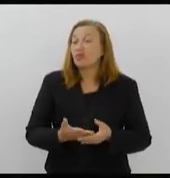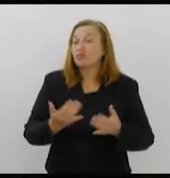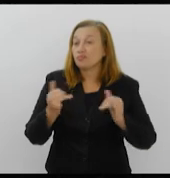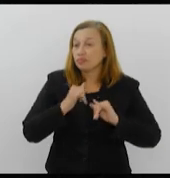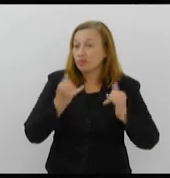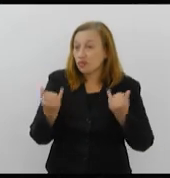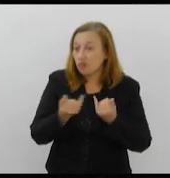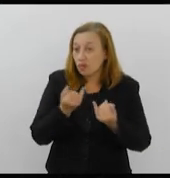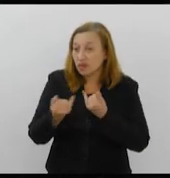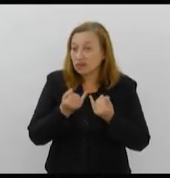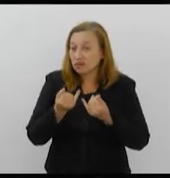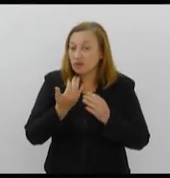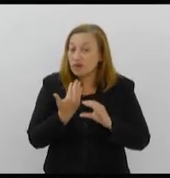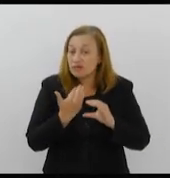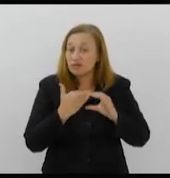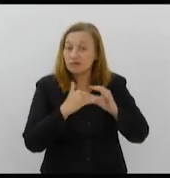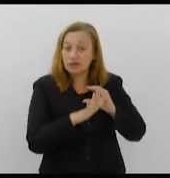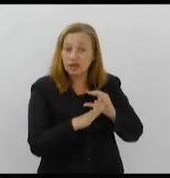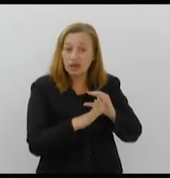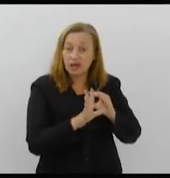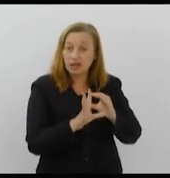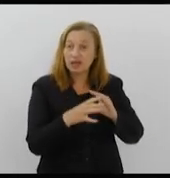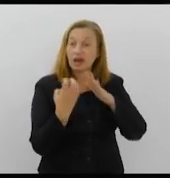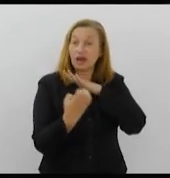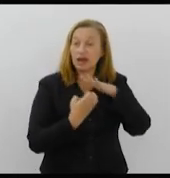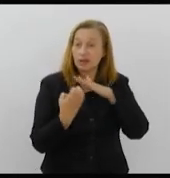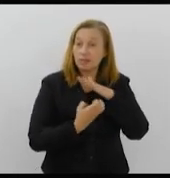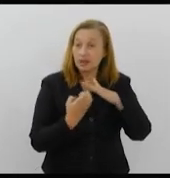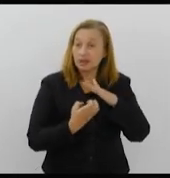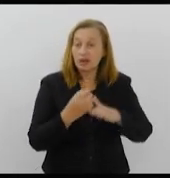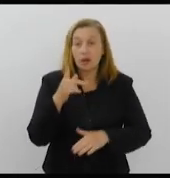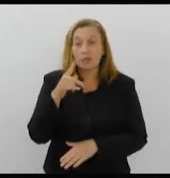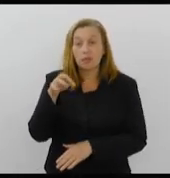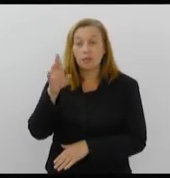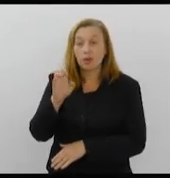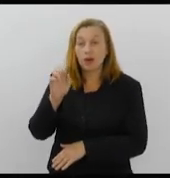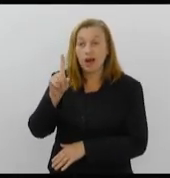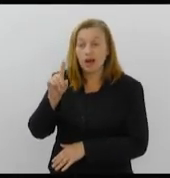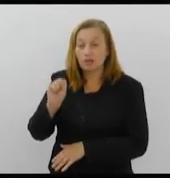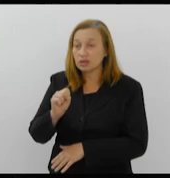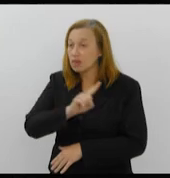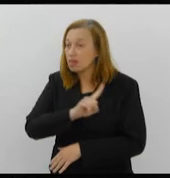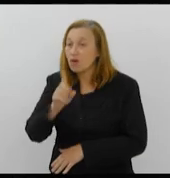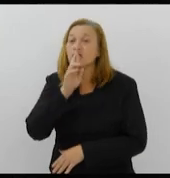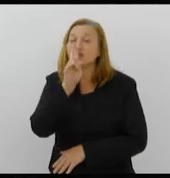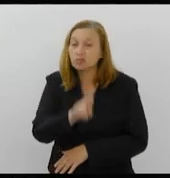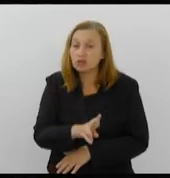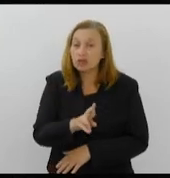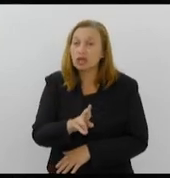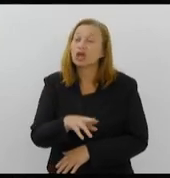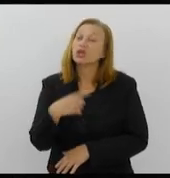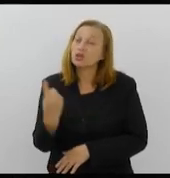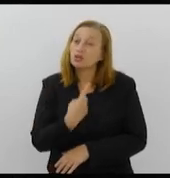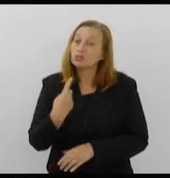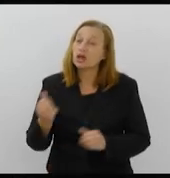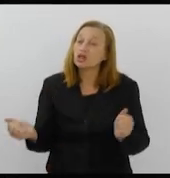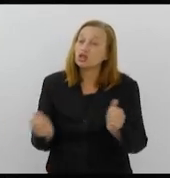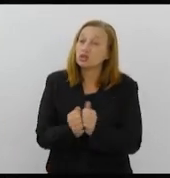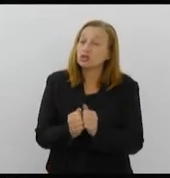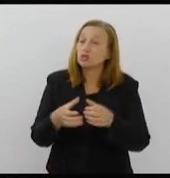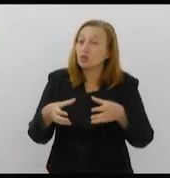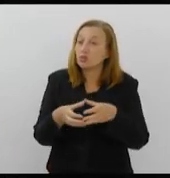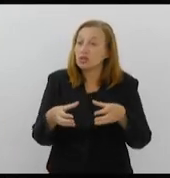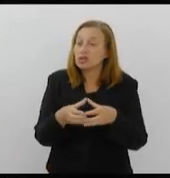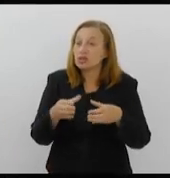o nosso ofício enviado à concessionária Prolagos não for respondido, A gente vai estar junto, a Comissão de